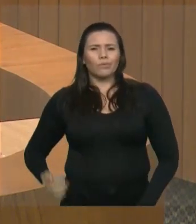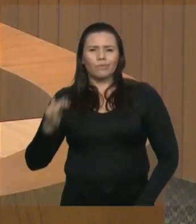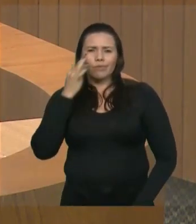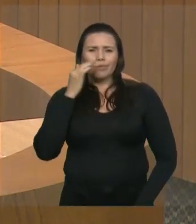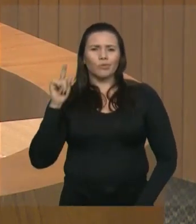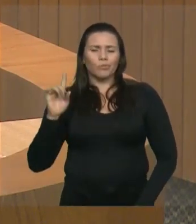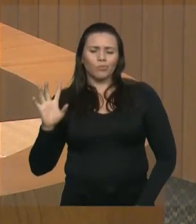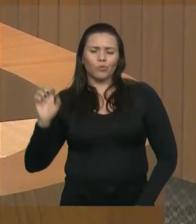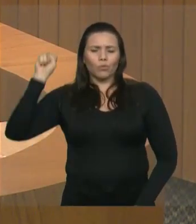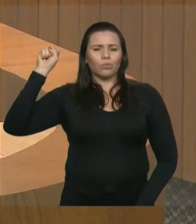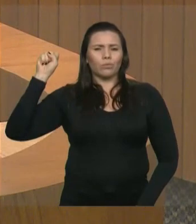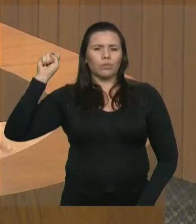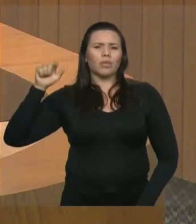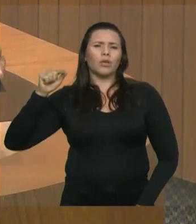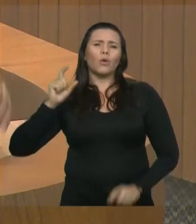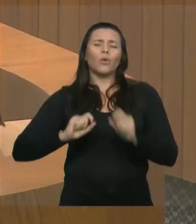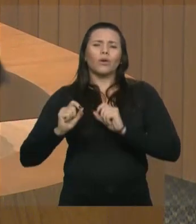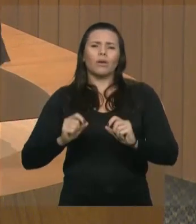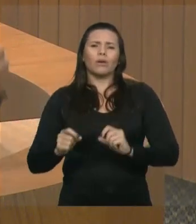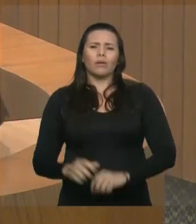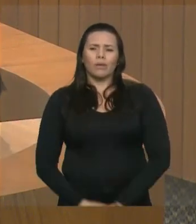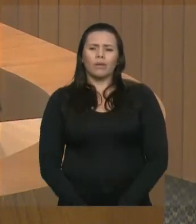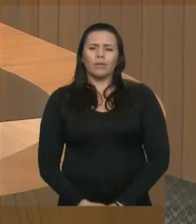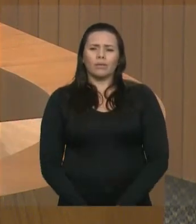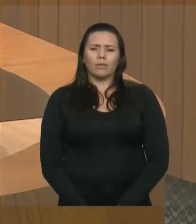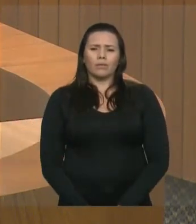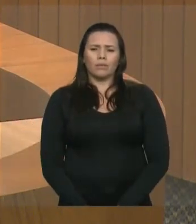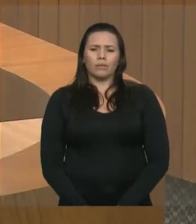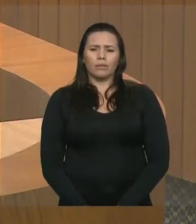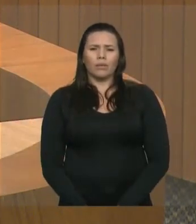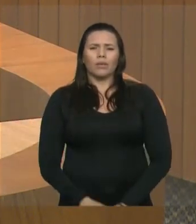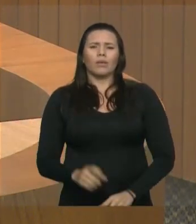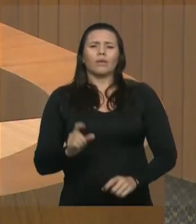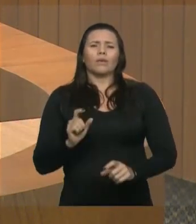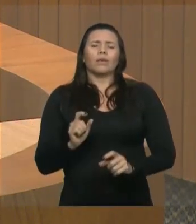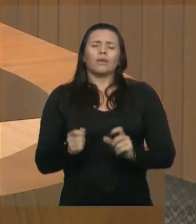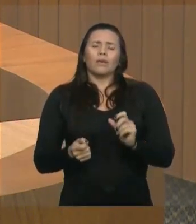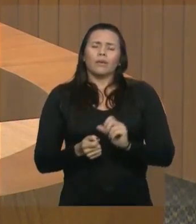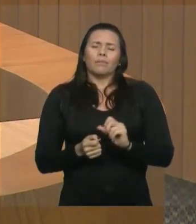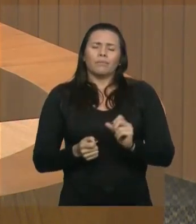Maranhão, que aumentou a quantidade de desempregados no estado do Maranhão.